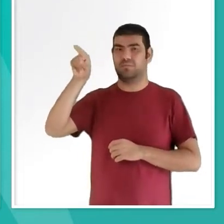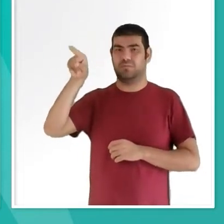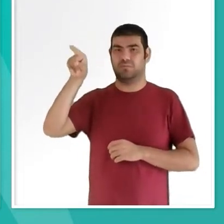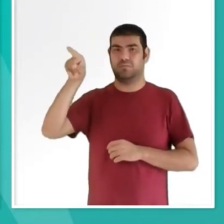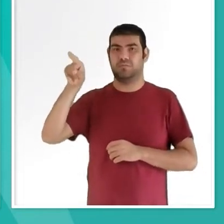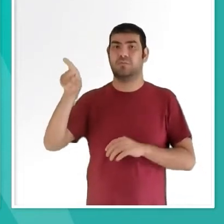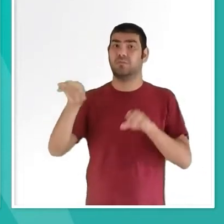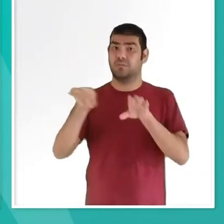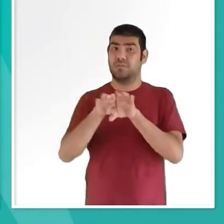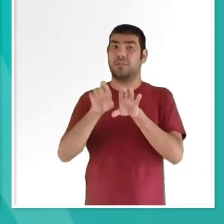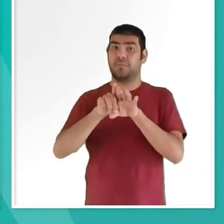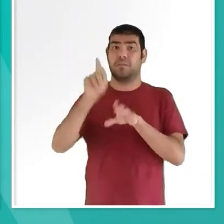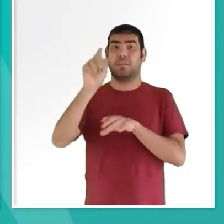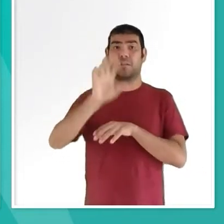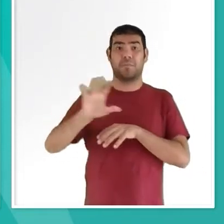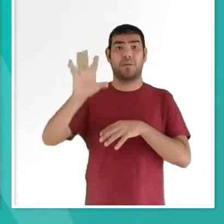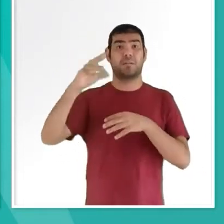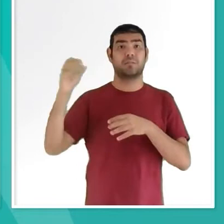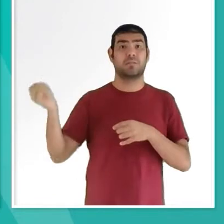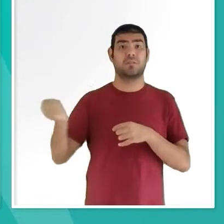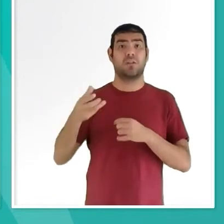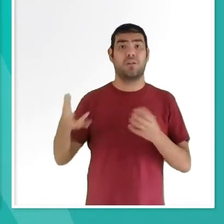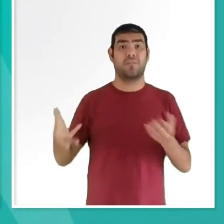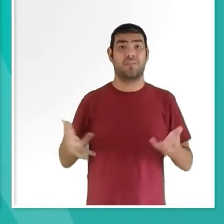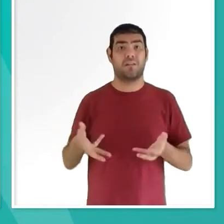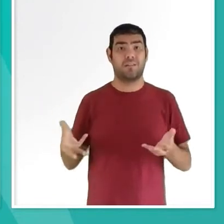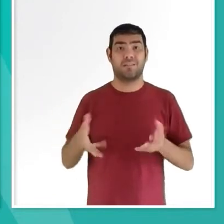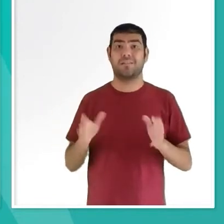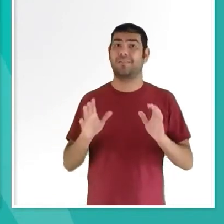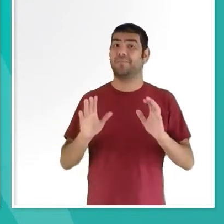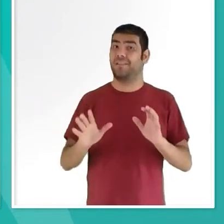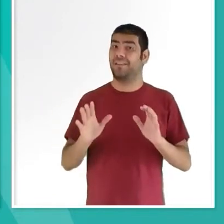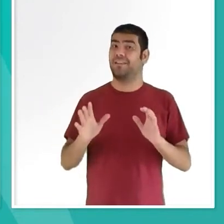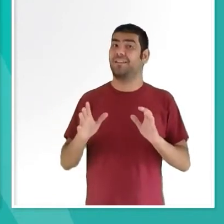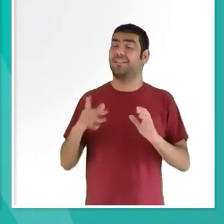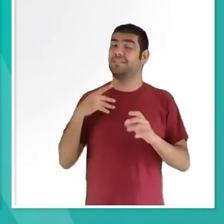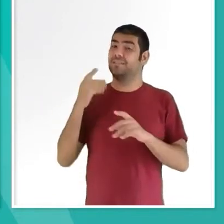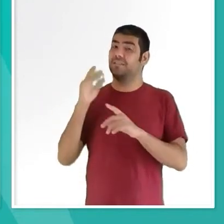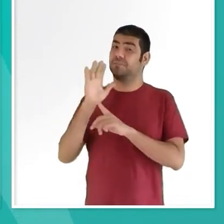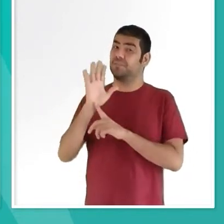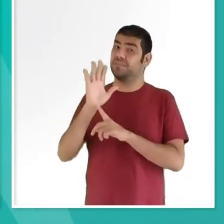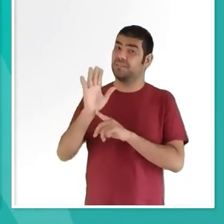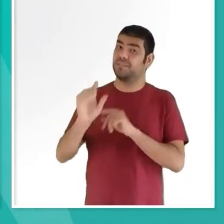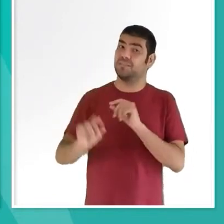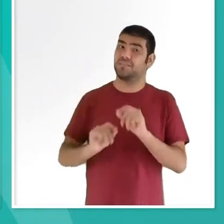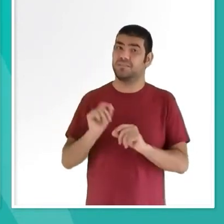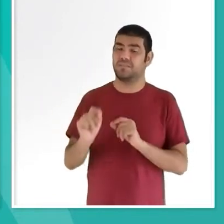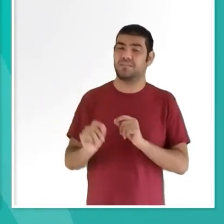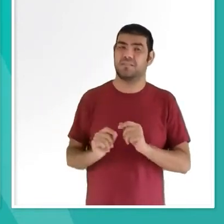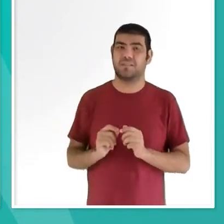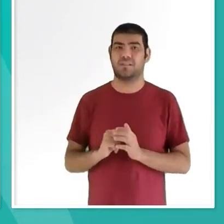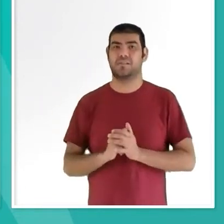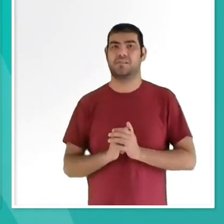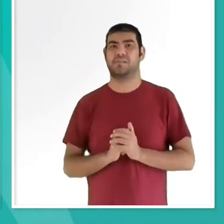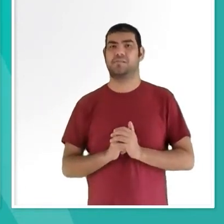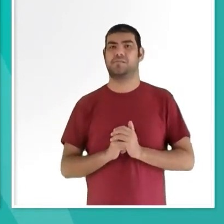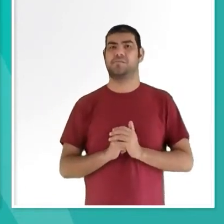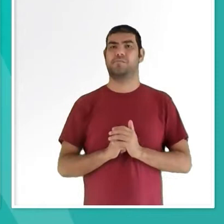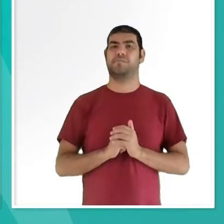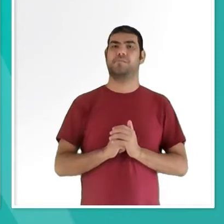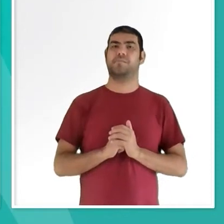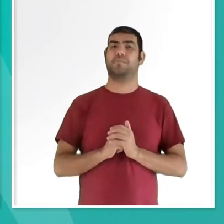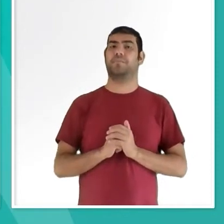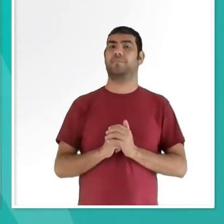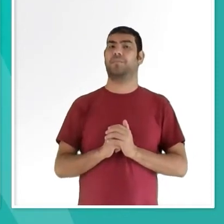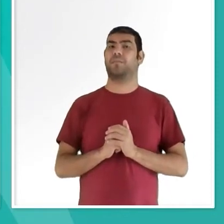imagem atual, lógico, mas está sendo representada, né? Estão representando aí como era